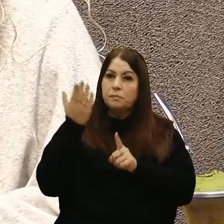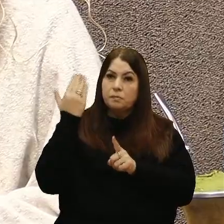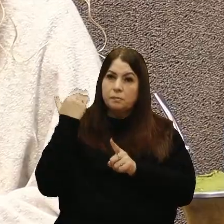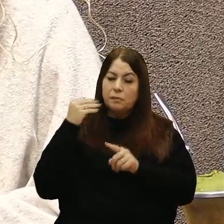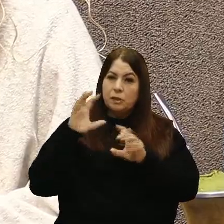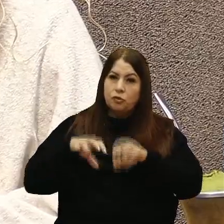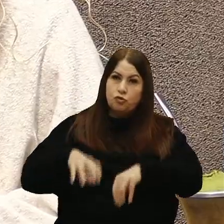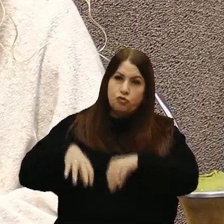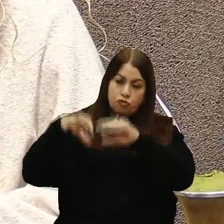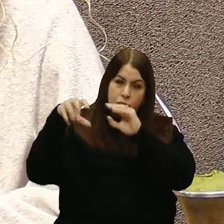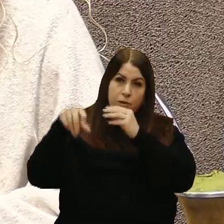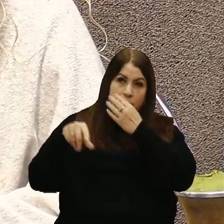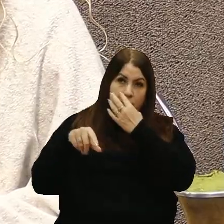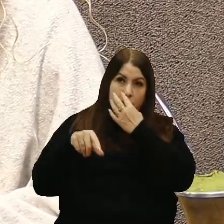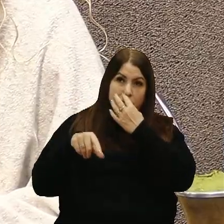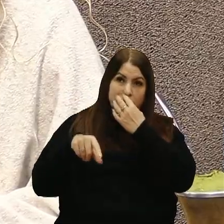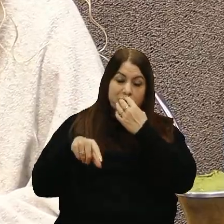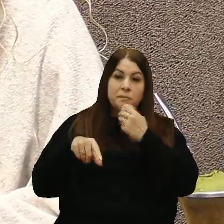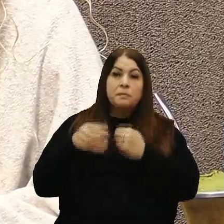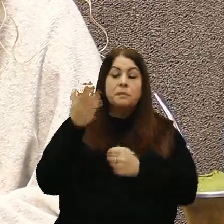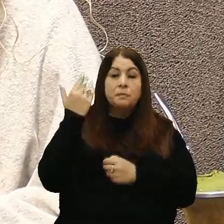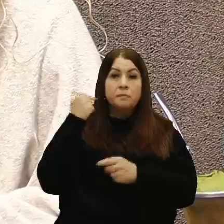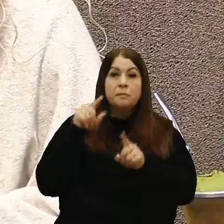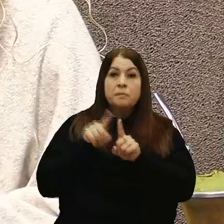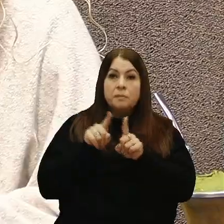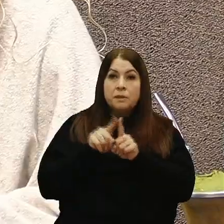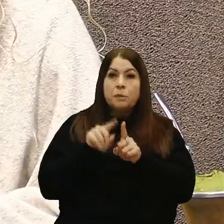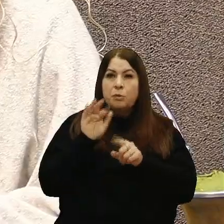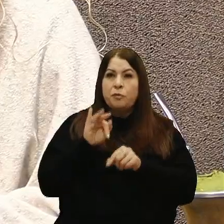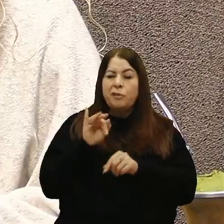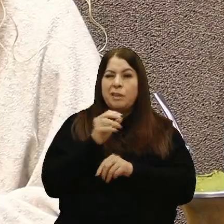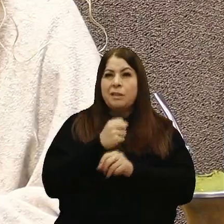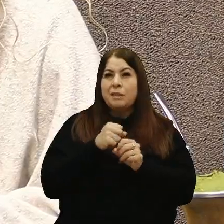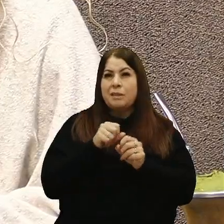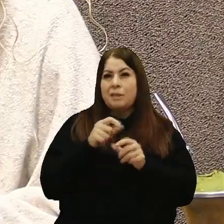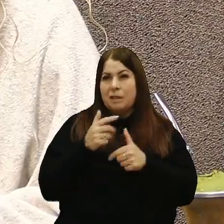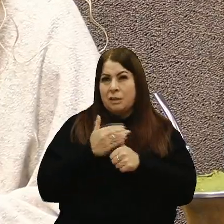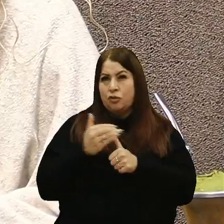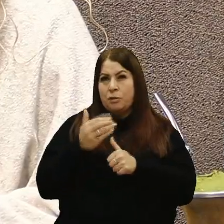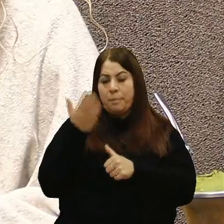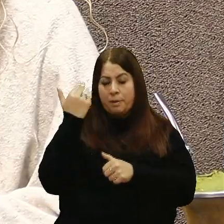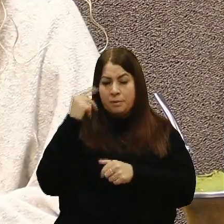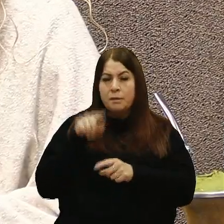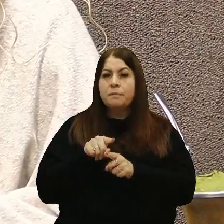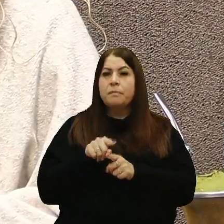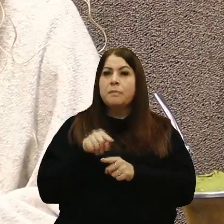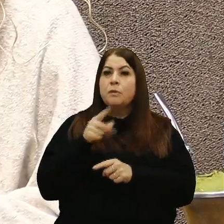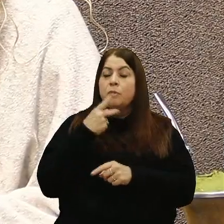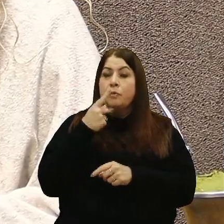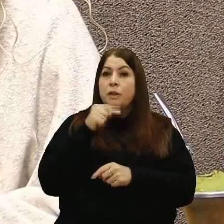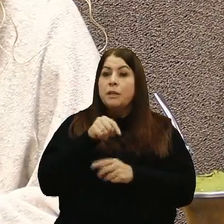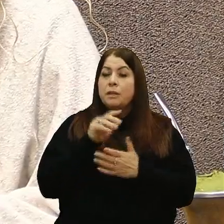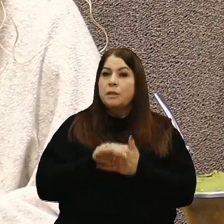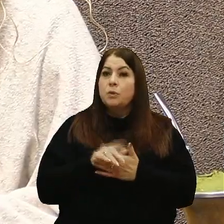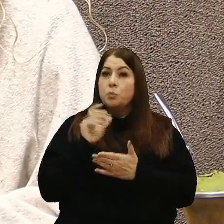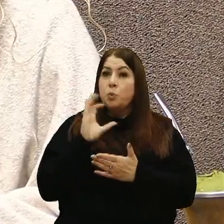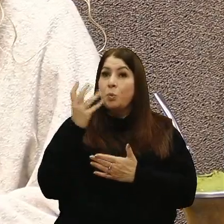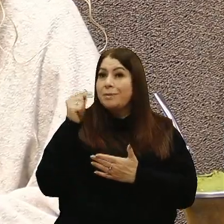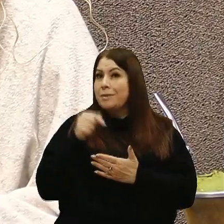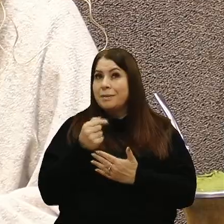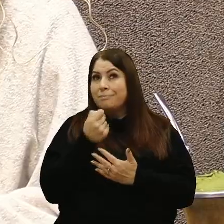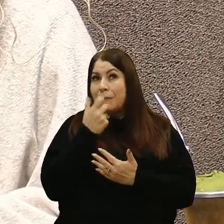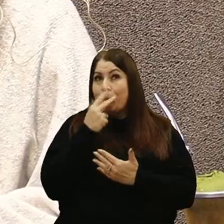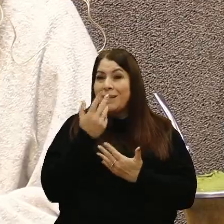das enchentes e na legislação passada também, final ali. Mas o que eu quero dizer é o seguinte, que aqui o que acontece parece